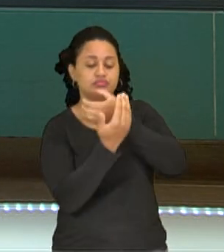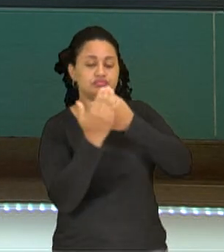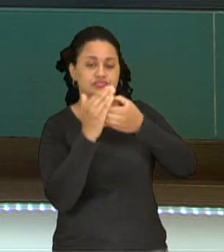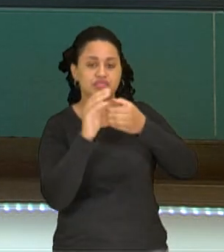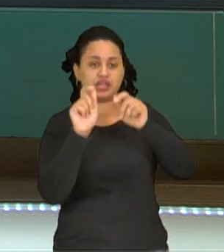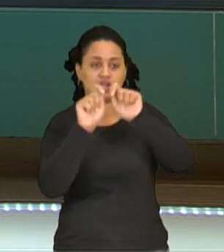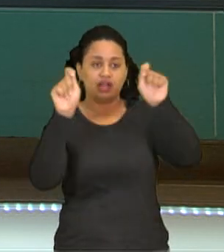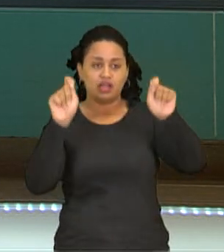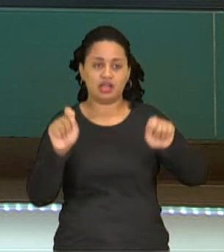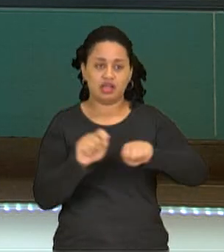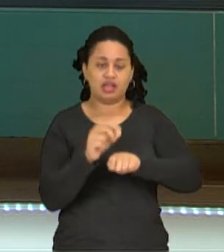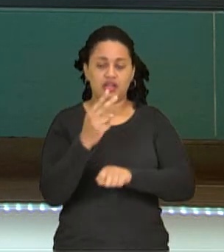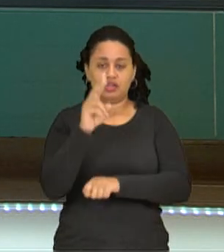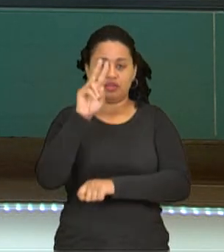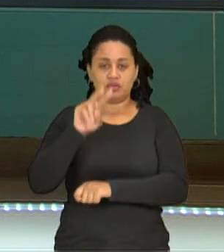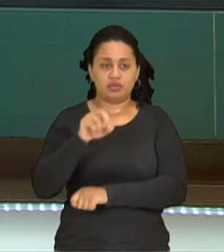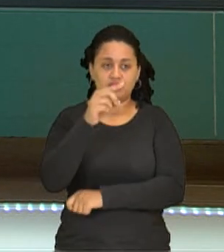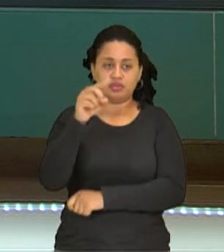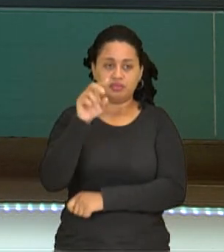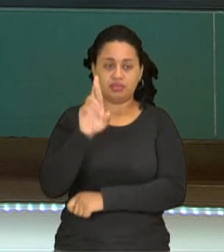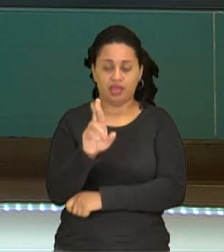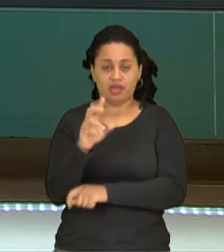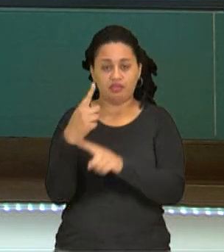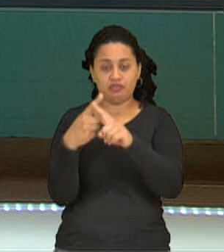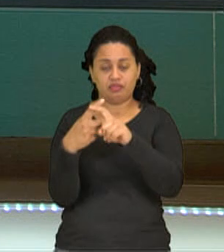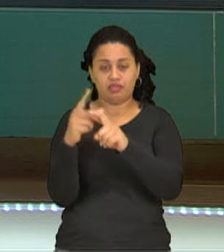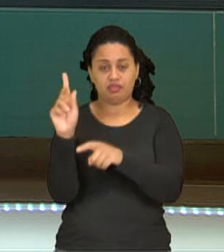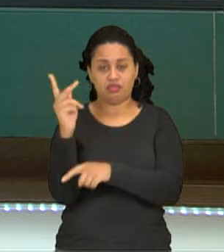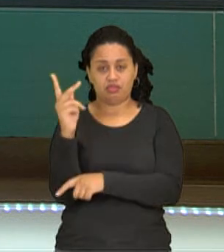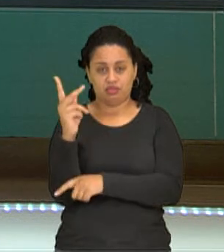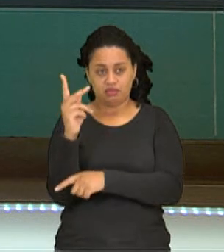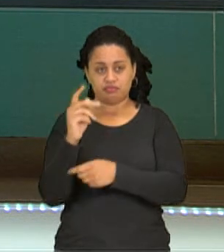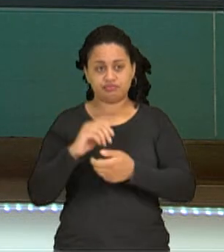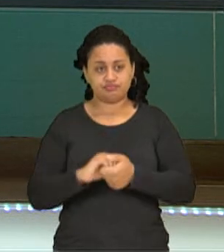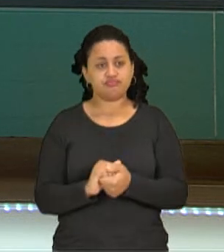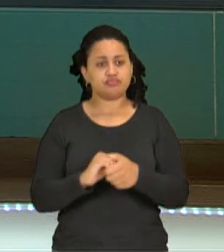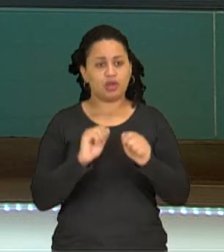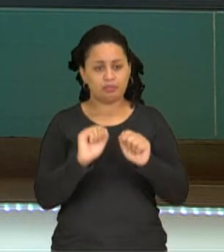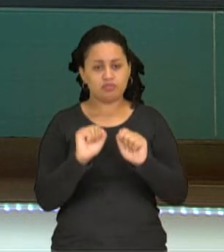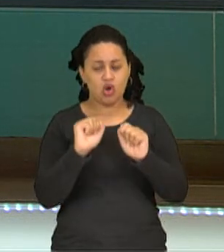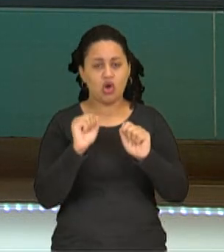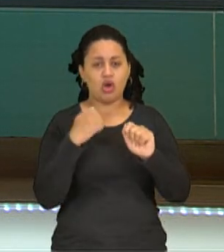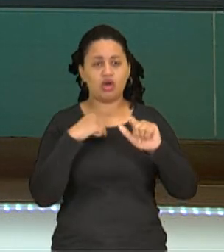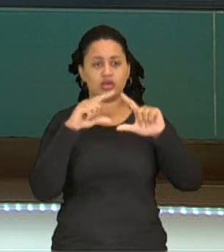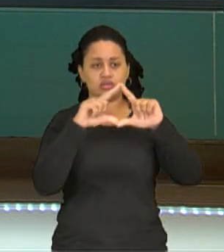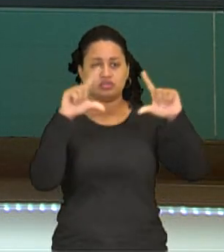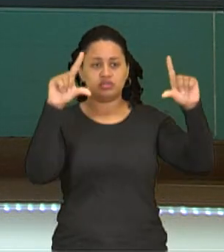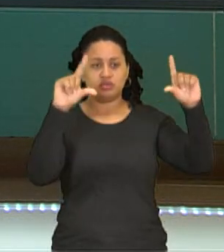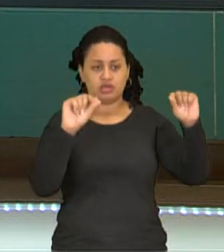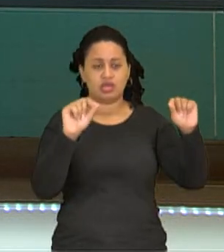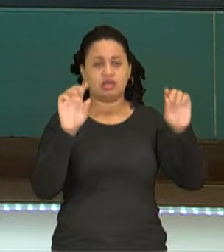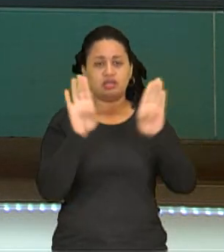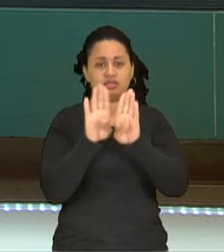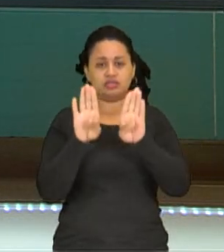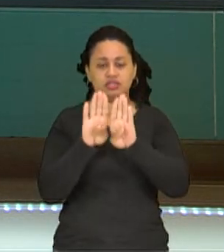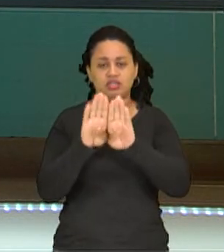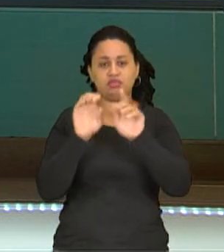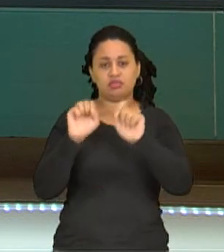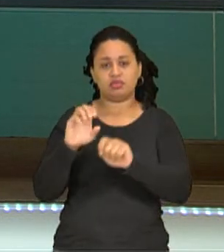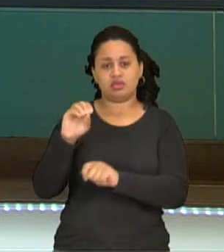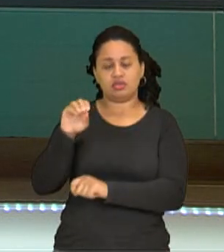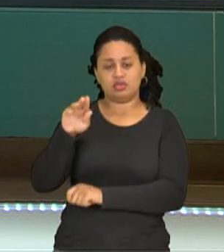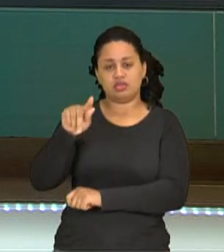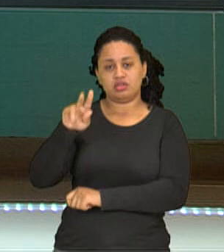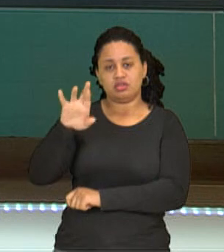ser 2πr vezes a altura, tanto para o cilindro reto quanto para o cilindro oblíquo. Já a área da